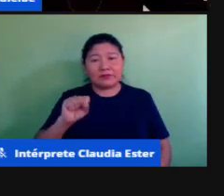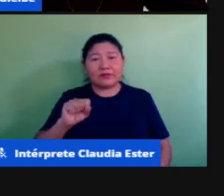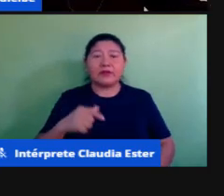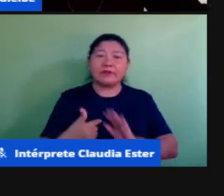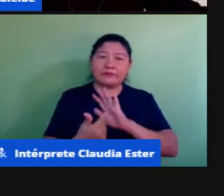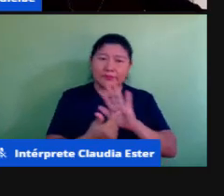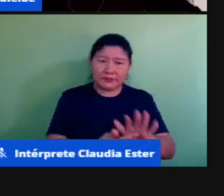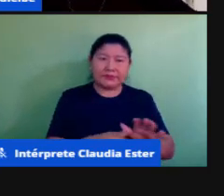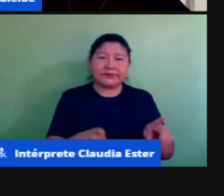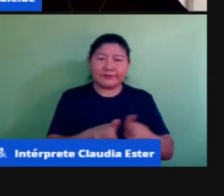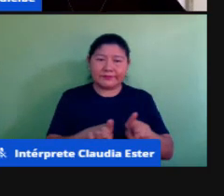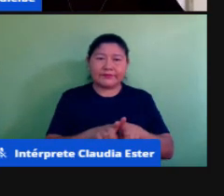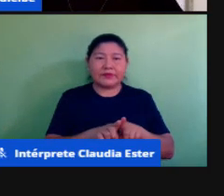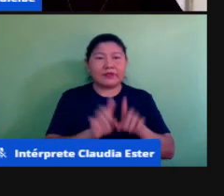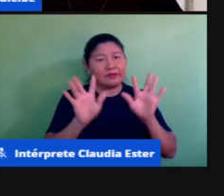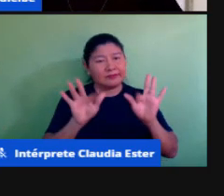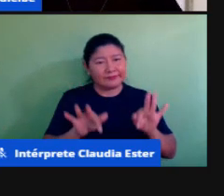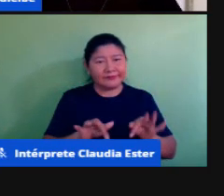Próximo.